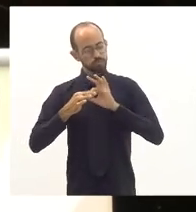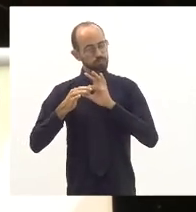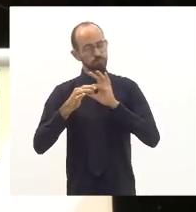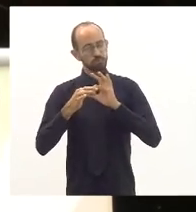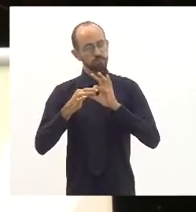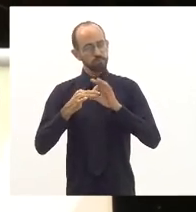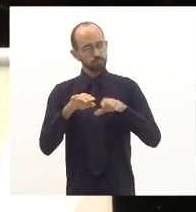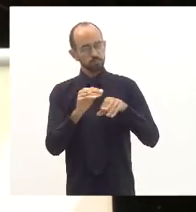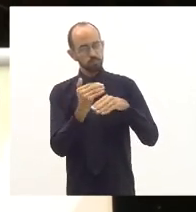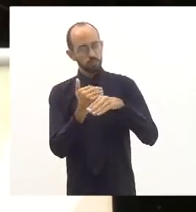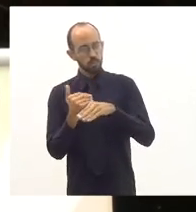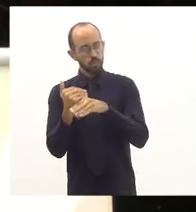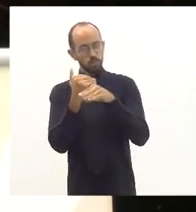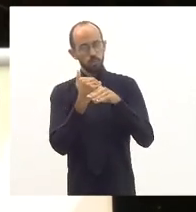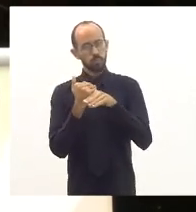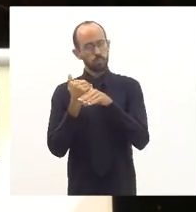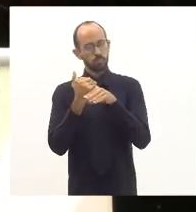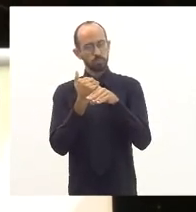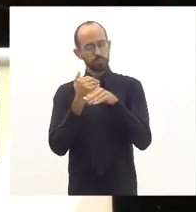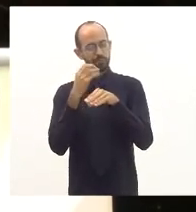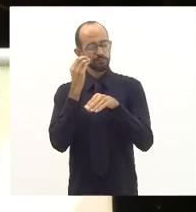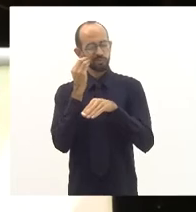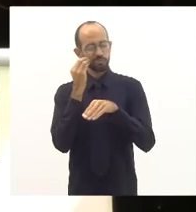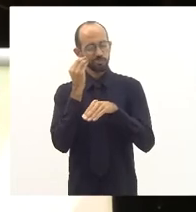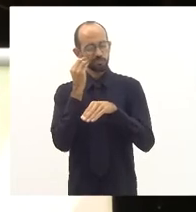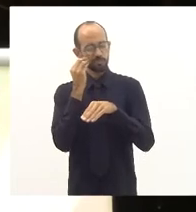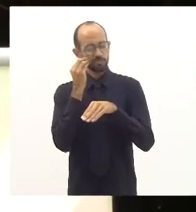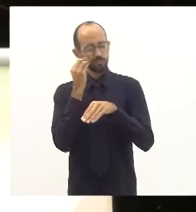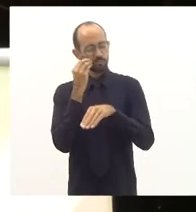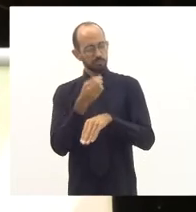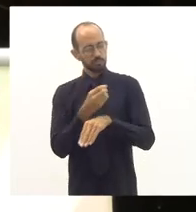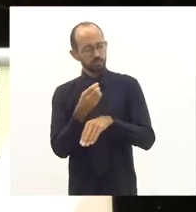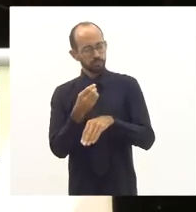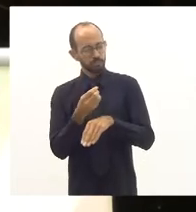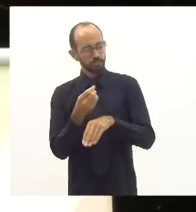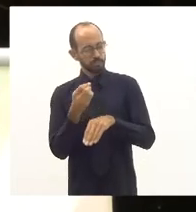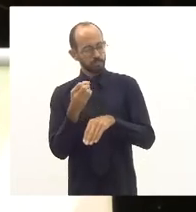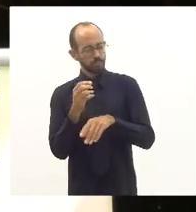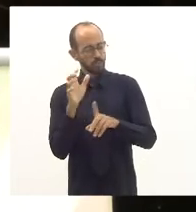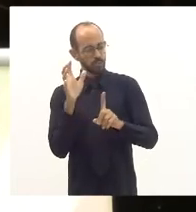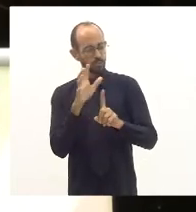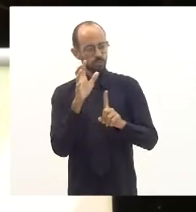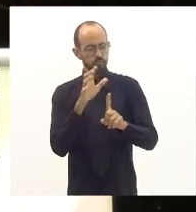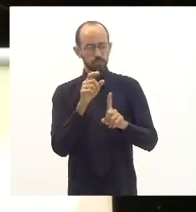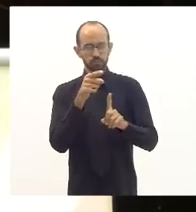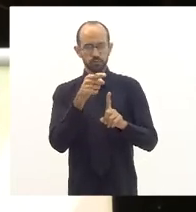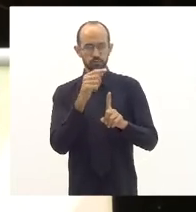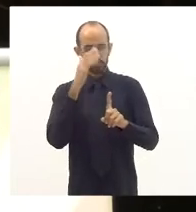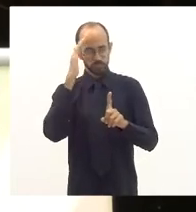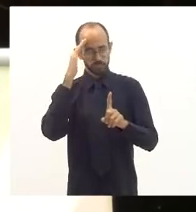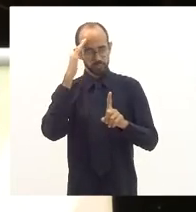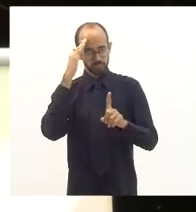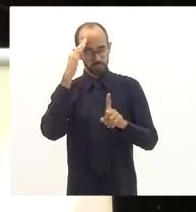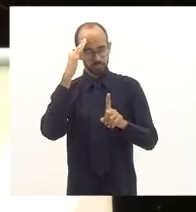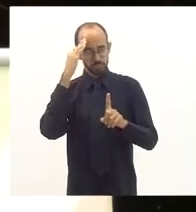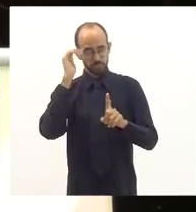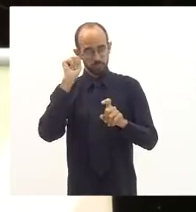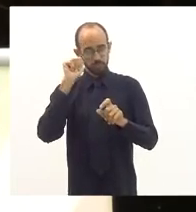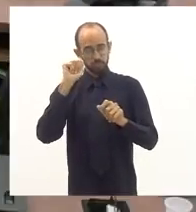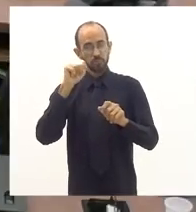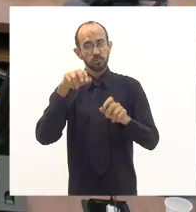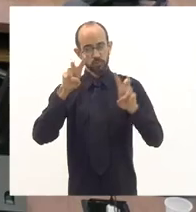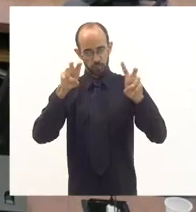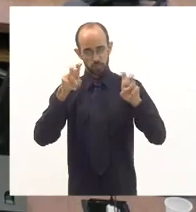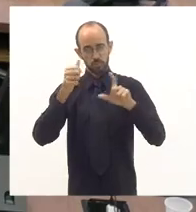e tentar sensibilizar sobre a pauta, não é? LGBTI+. Muito